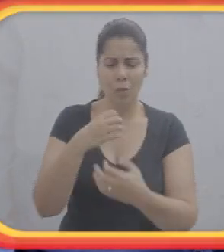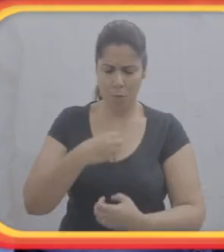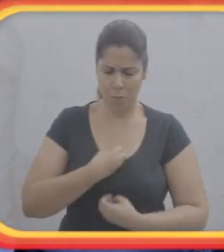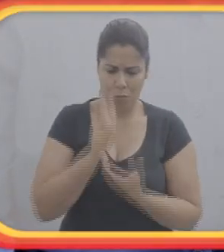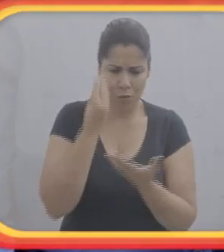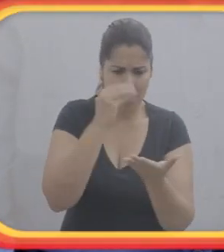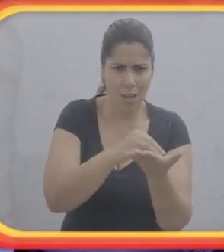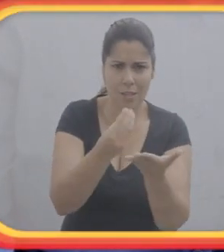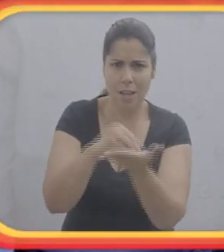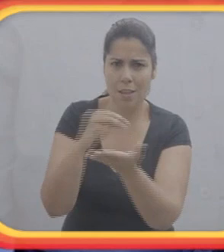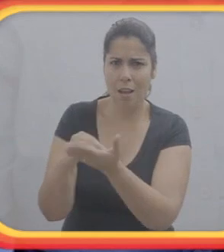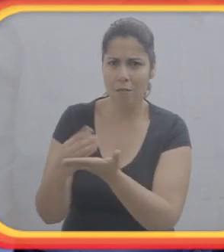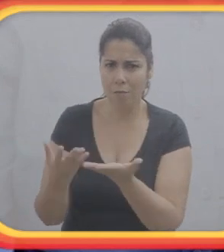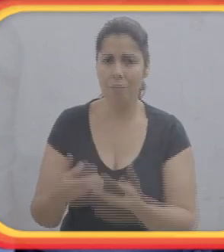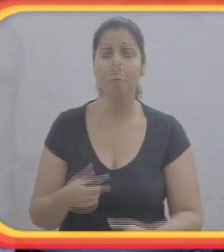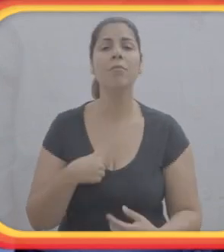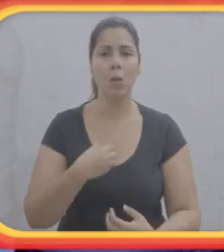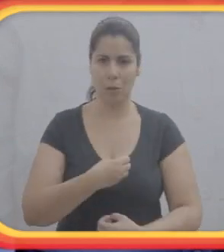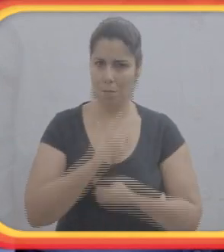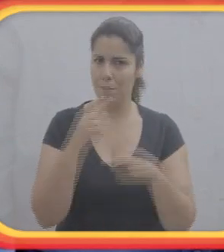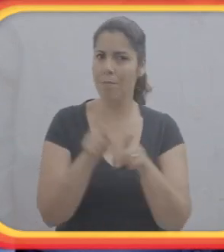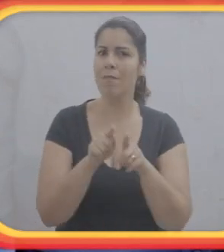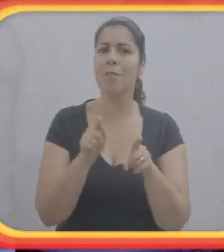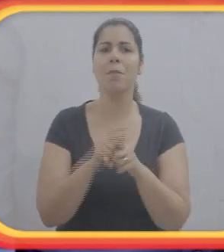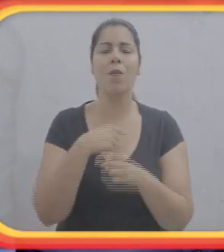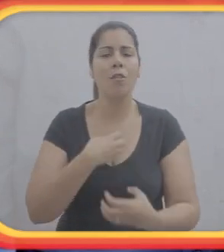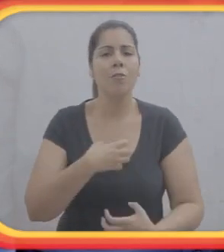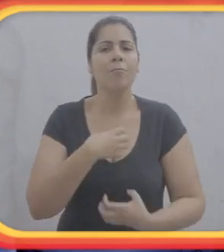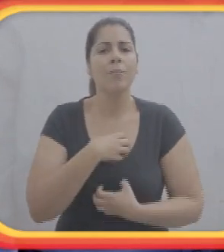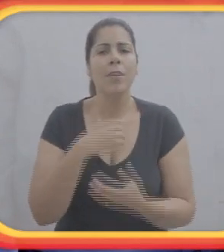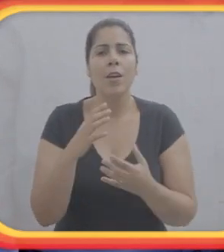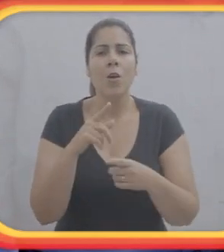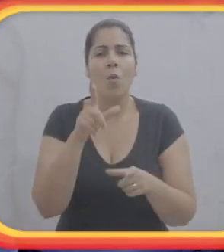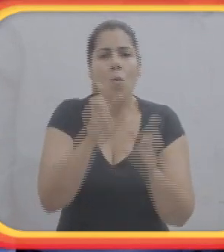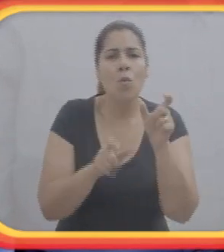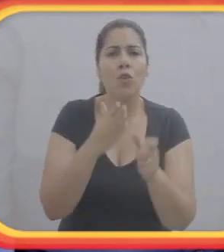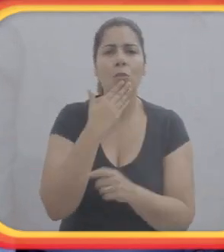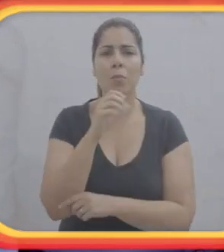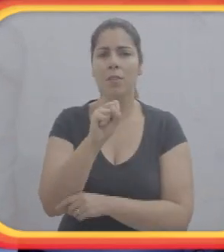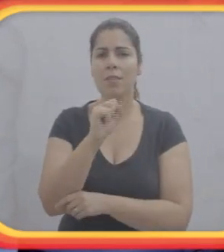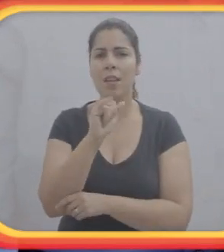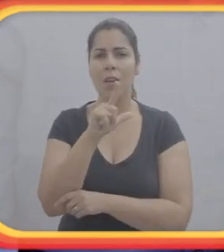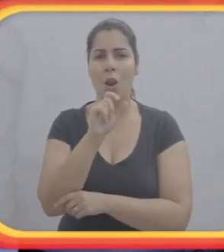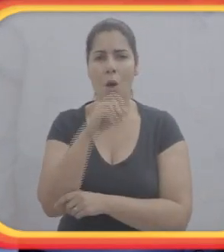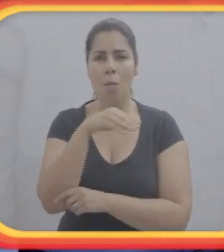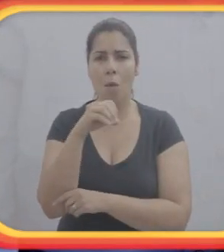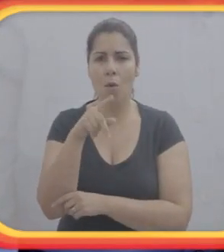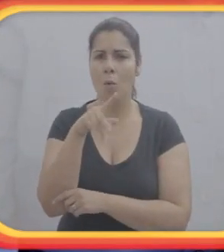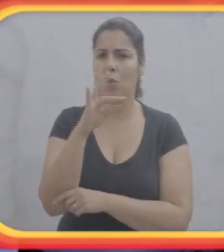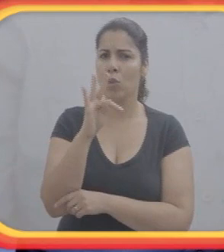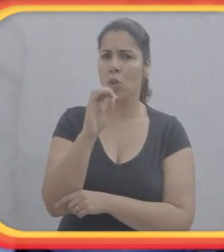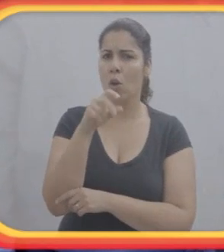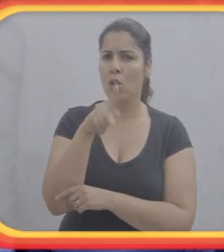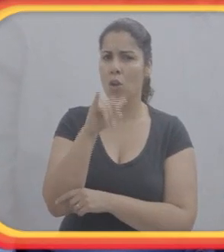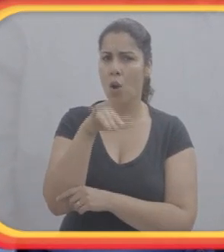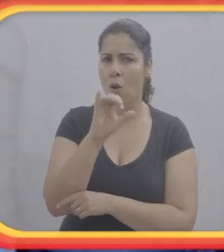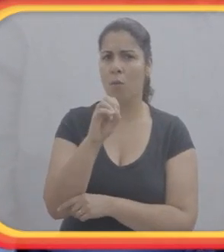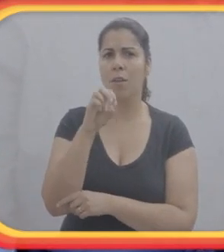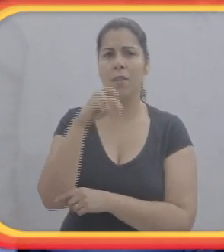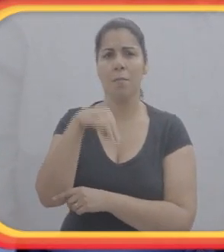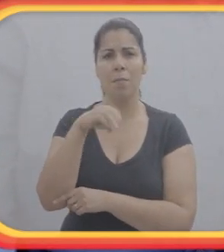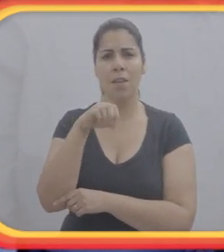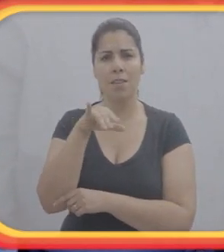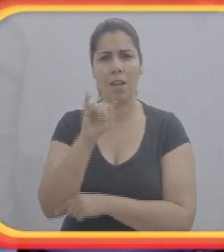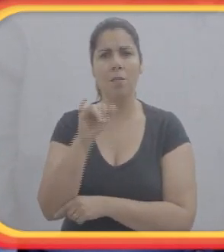também eu me inspirei em alguns animes, tipo Sailor Moon, Tokyo Meow Meows. E